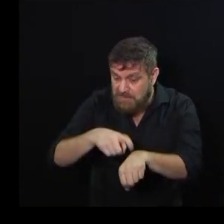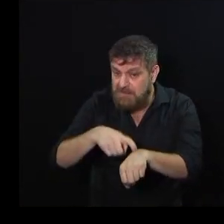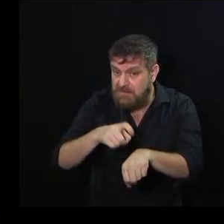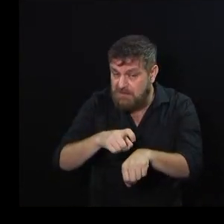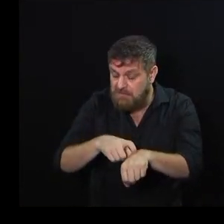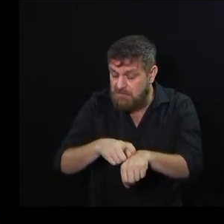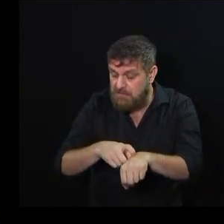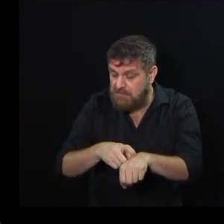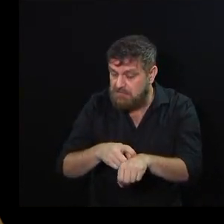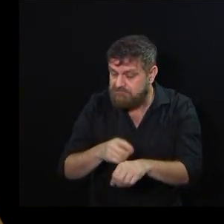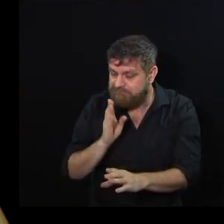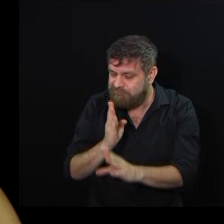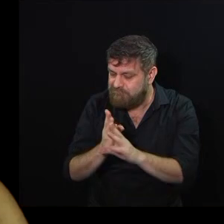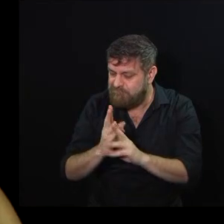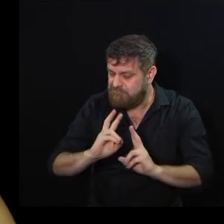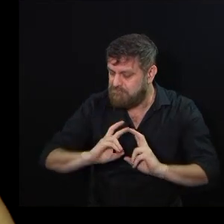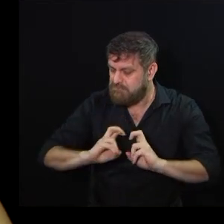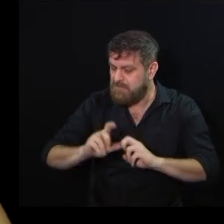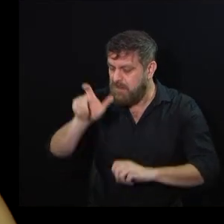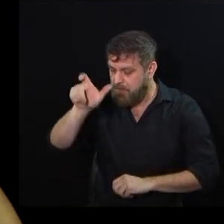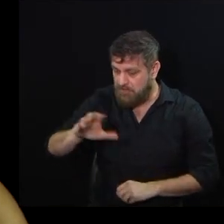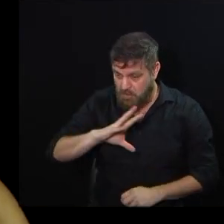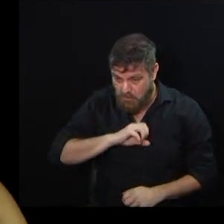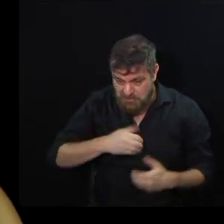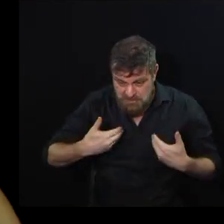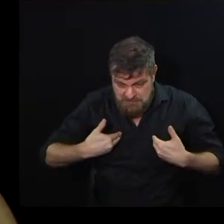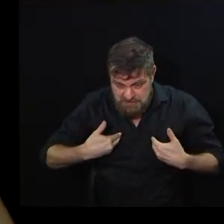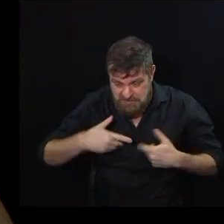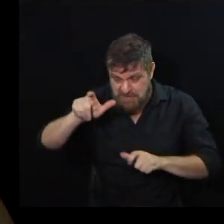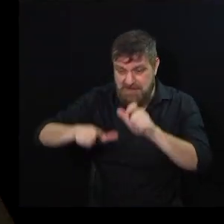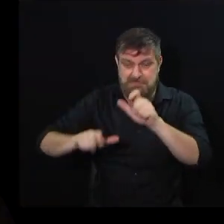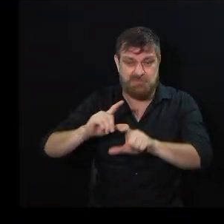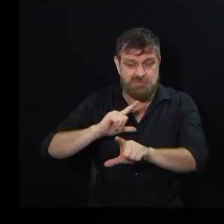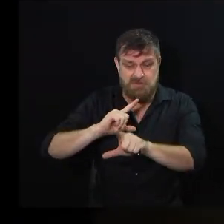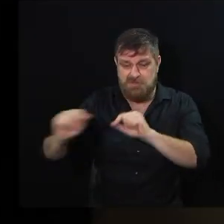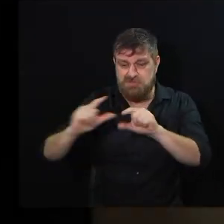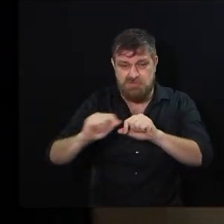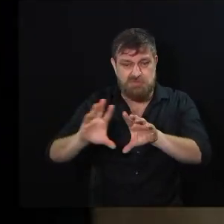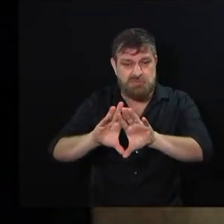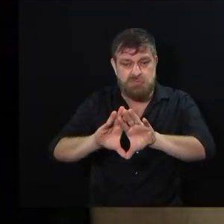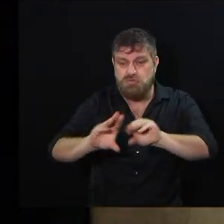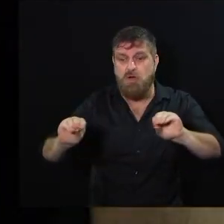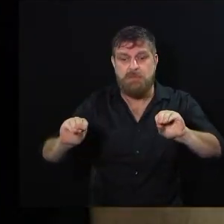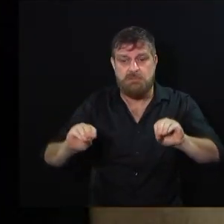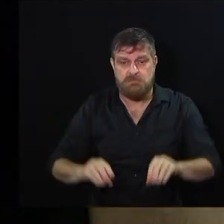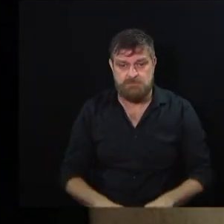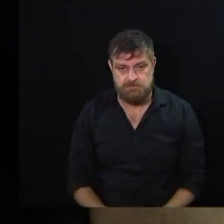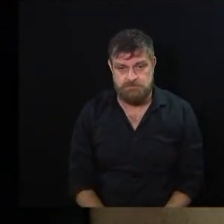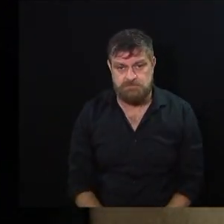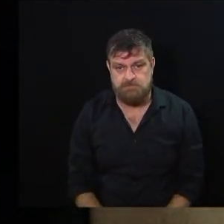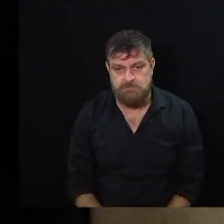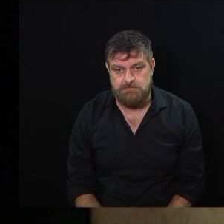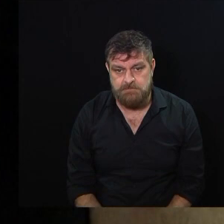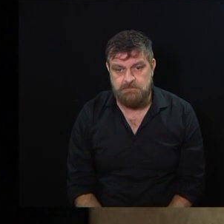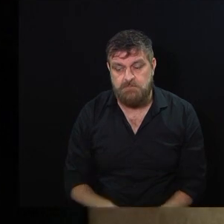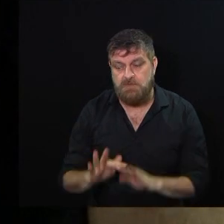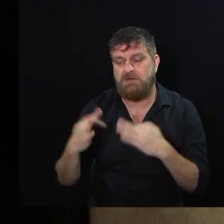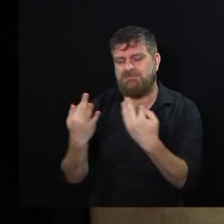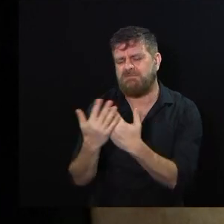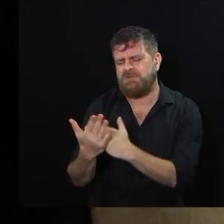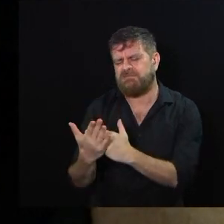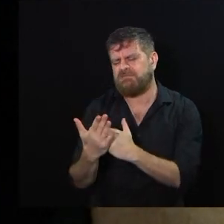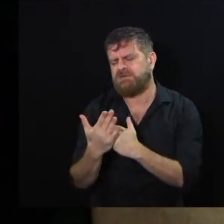você. As pessoas somem, desaparecem. Eles me ajudam muito, principalmente a minha